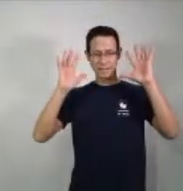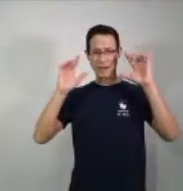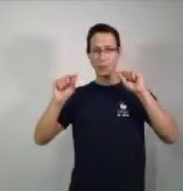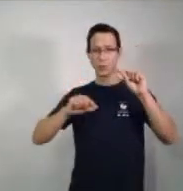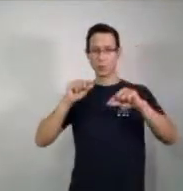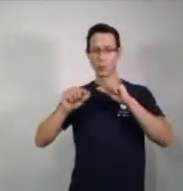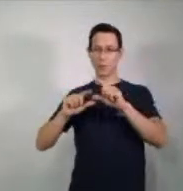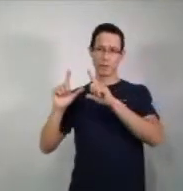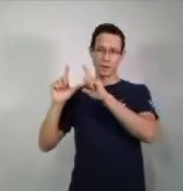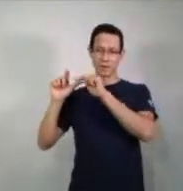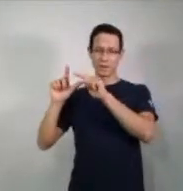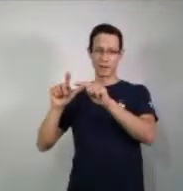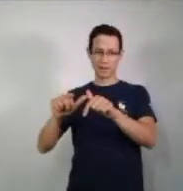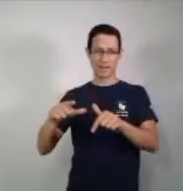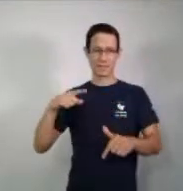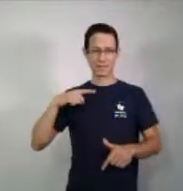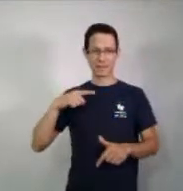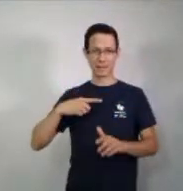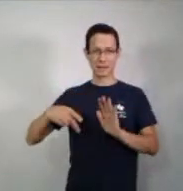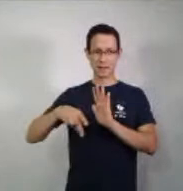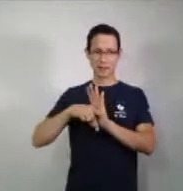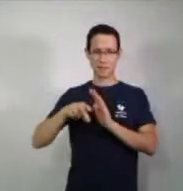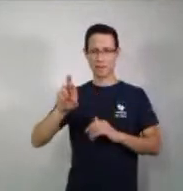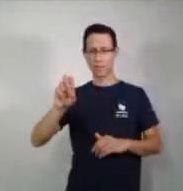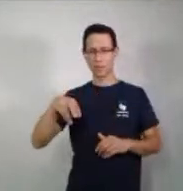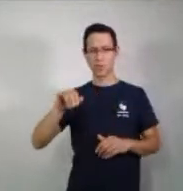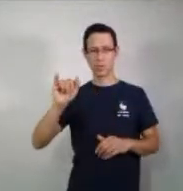né, fazem parte o Rony, o Carlos,